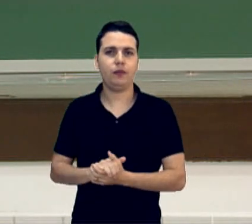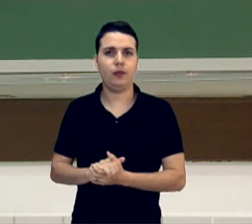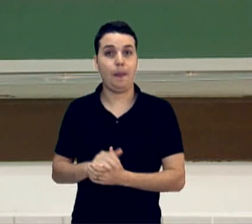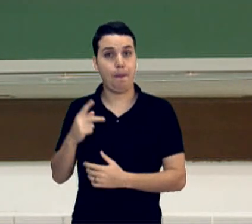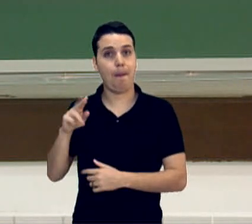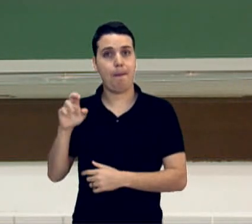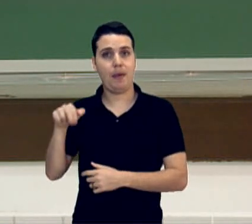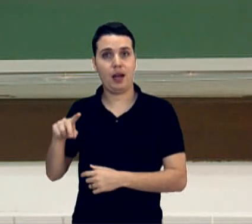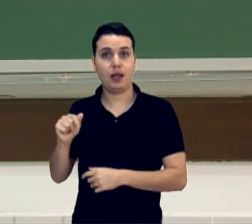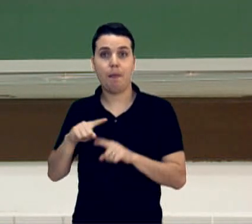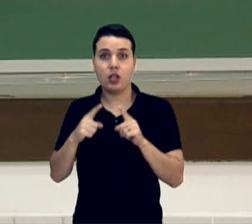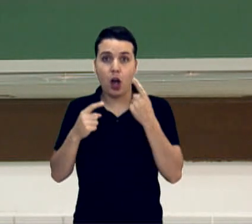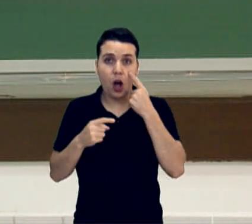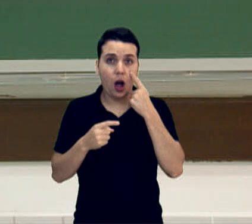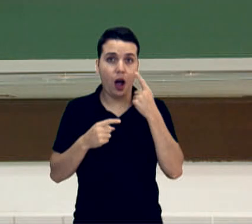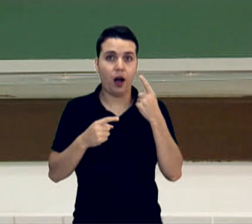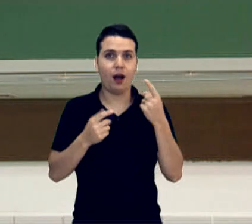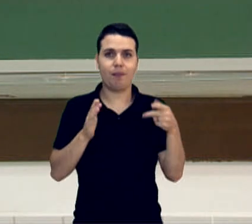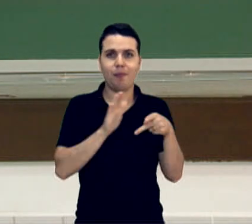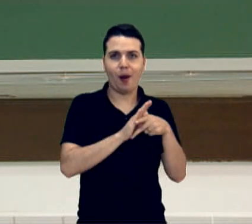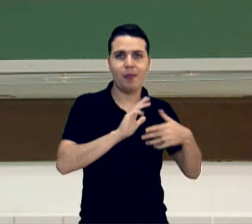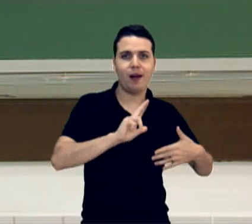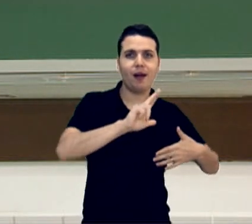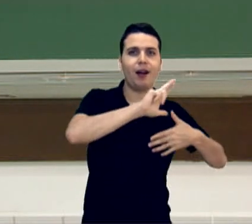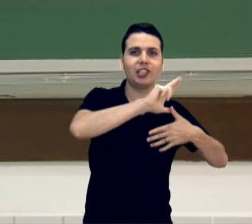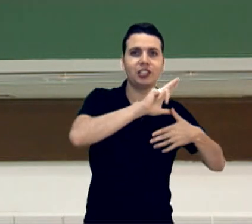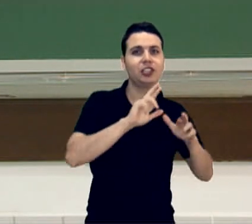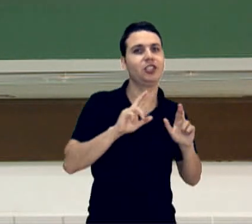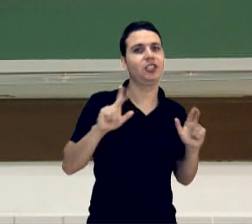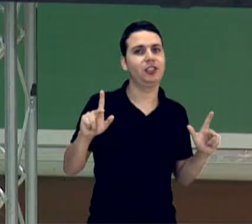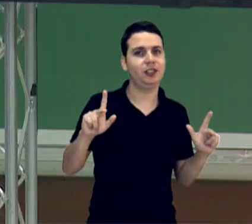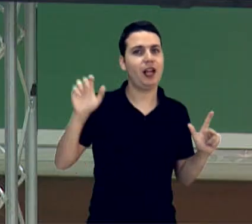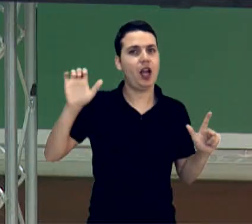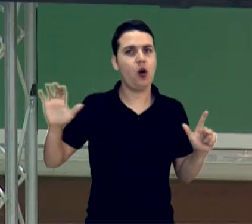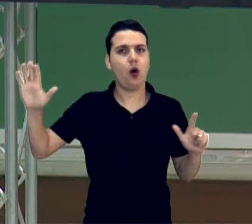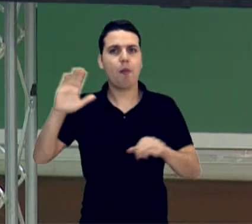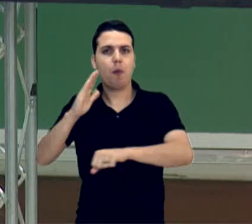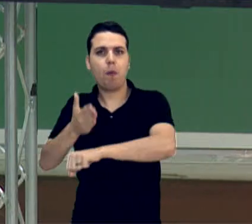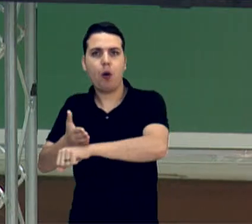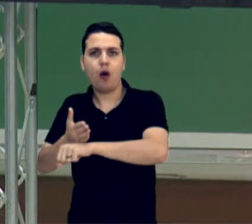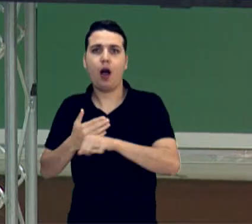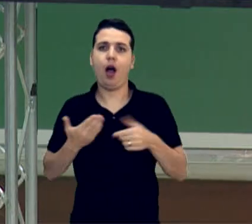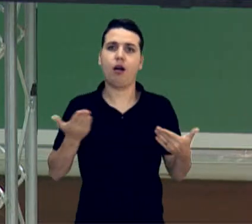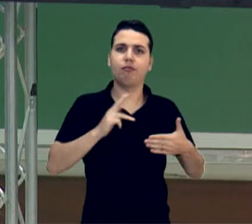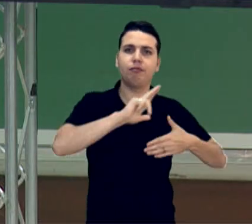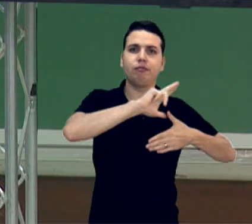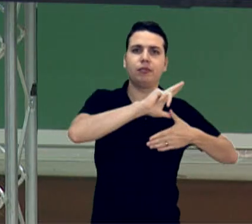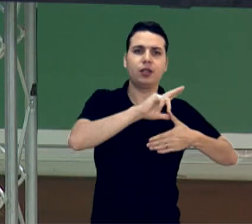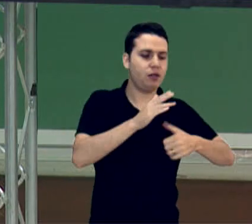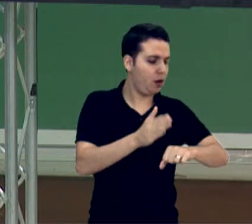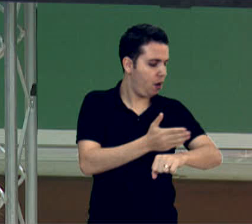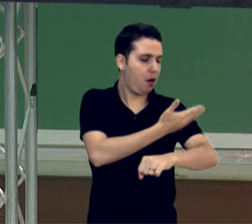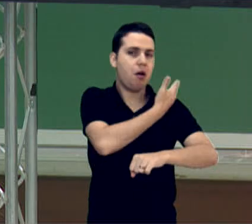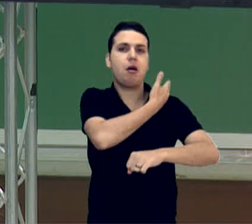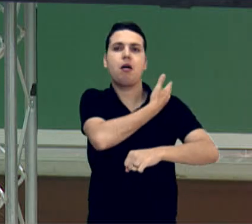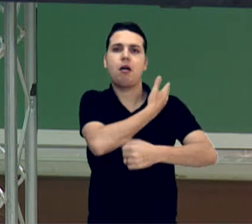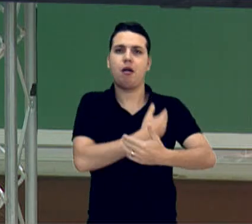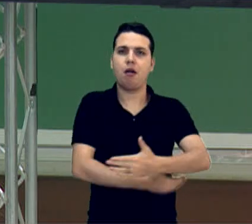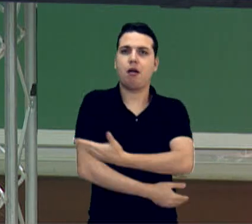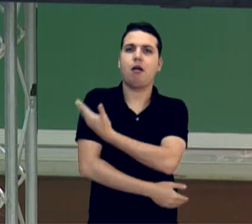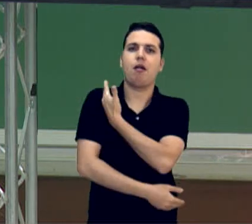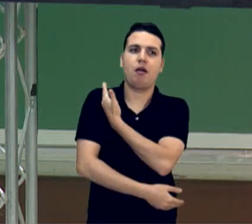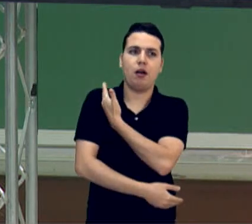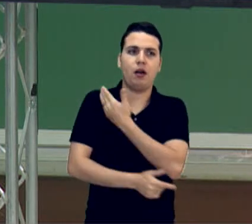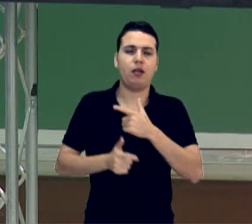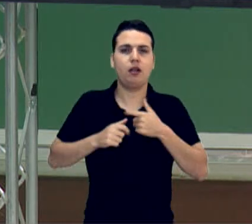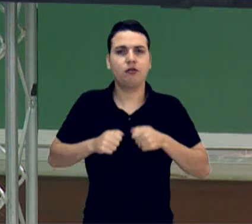ela está de blusinha de alça, né? Não com tantas, a gente chama de saia de armação, para dar aquela armação,